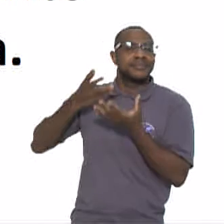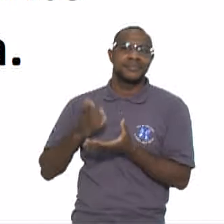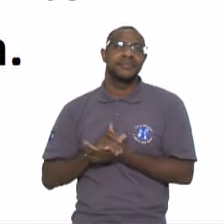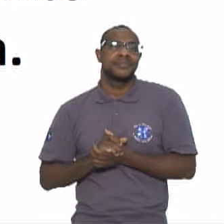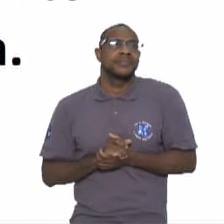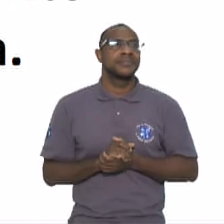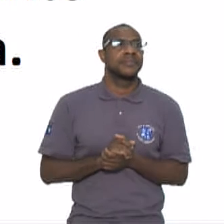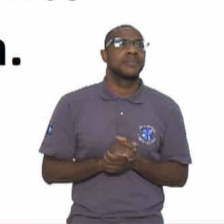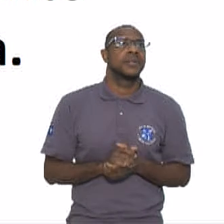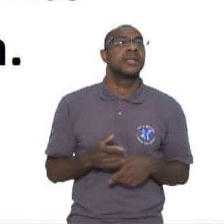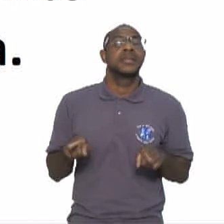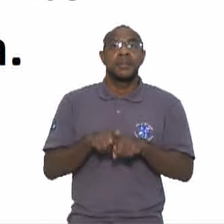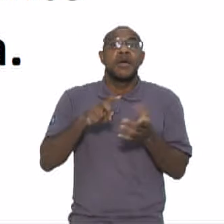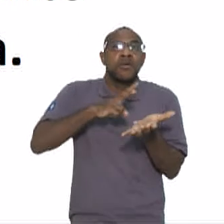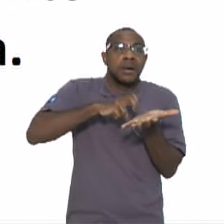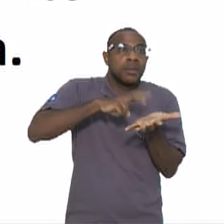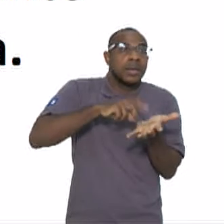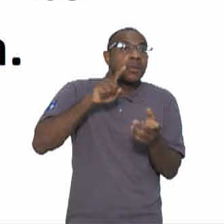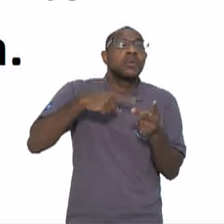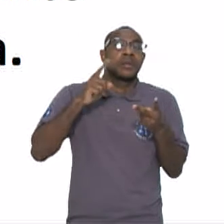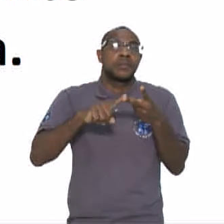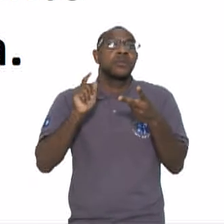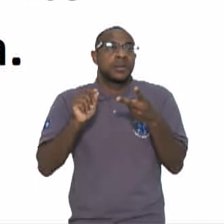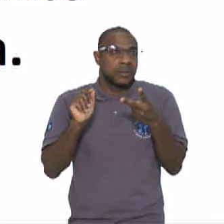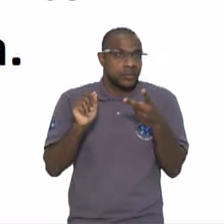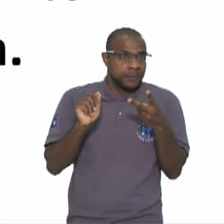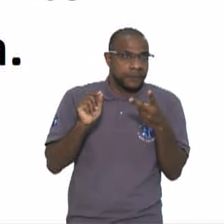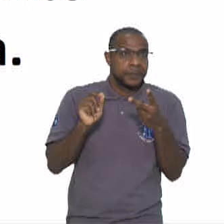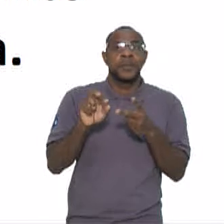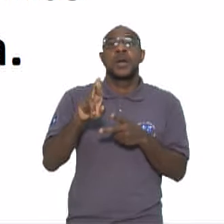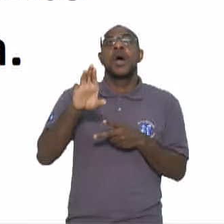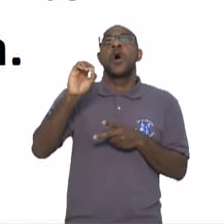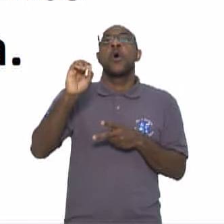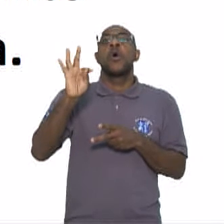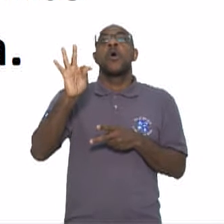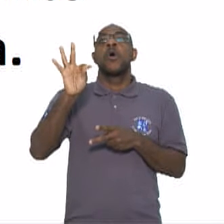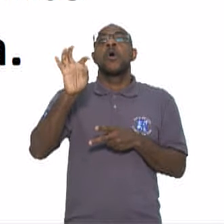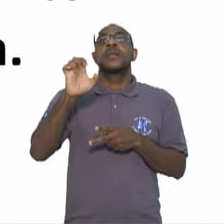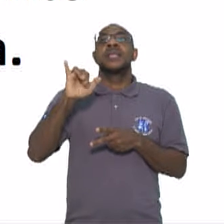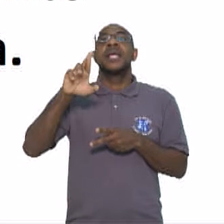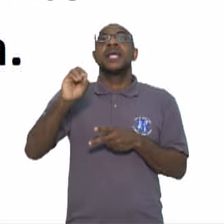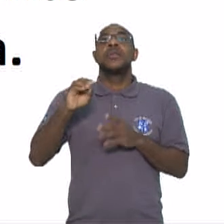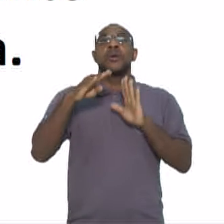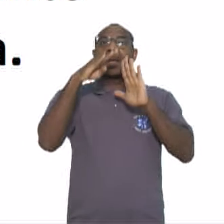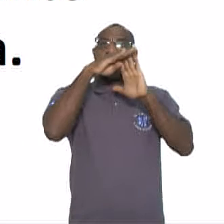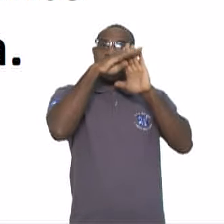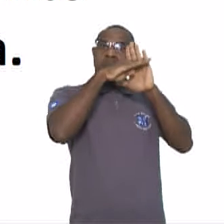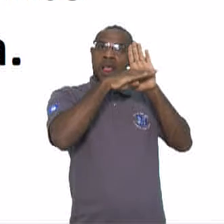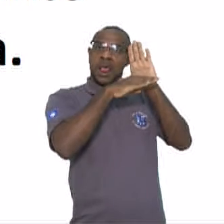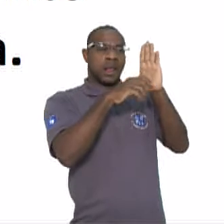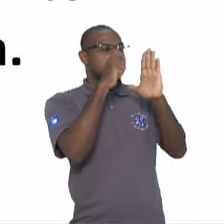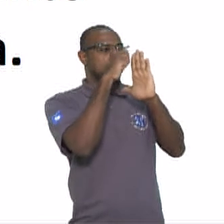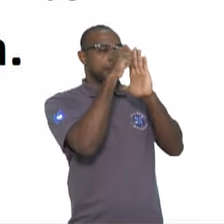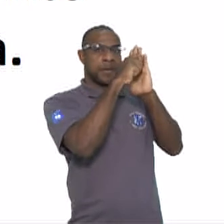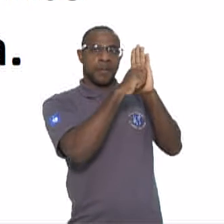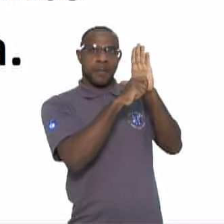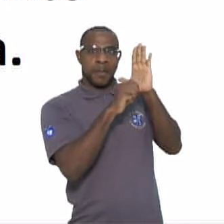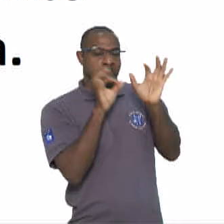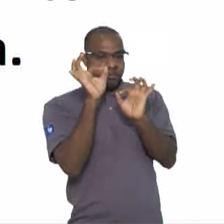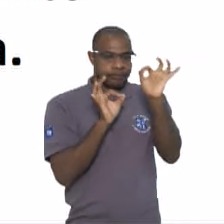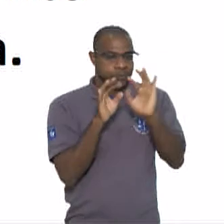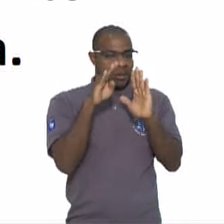Outra questão sobre vocabulário de cinema vai ser o roteiro. Roteiro, forma escrita de qualquer